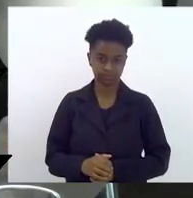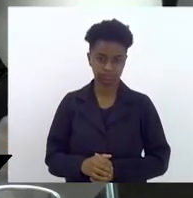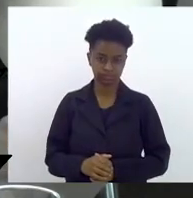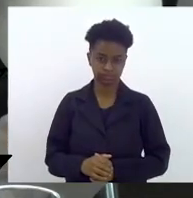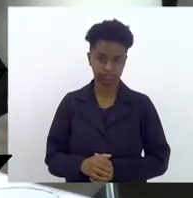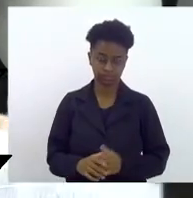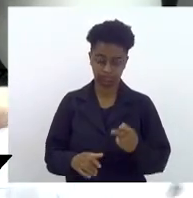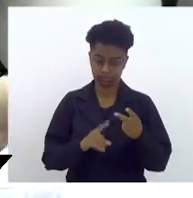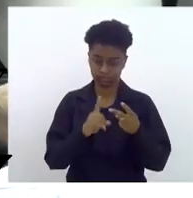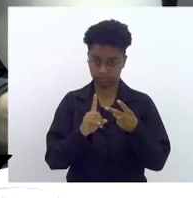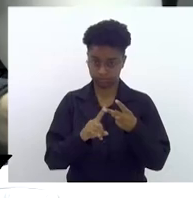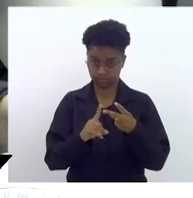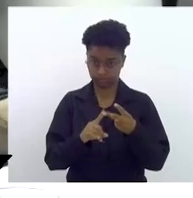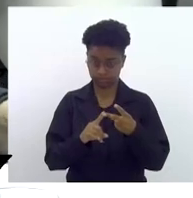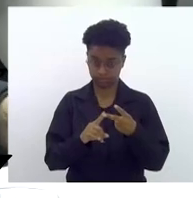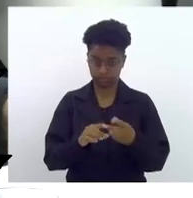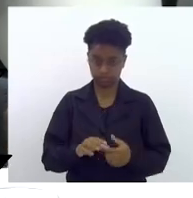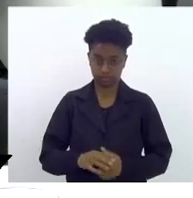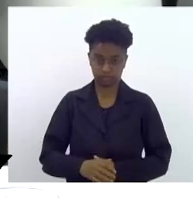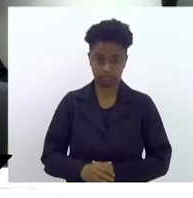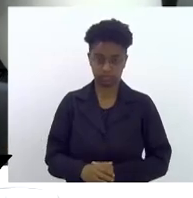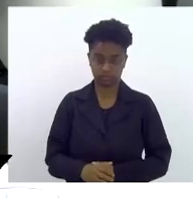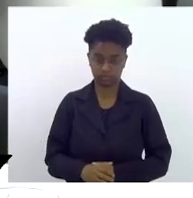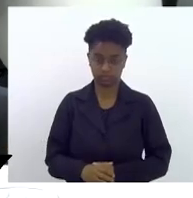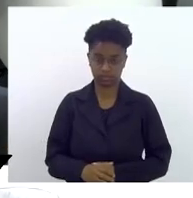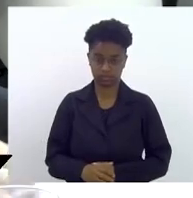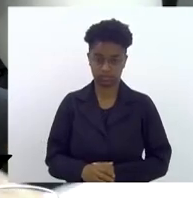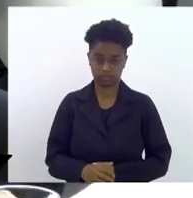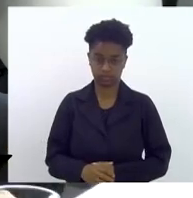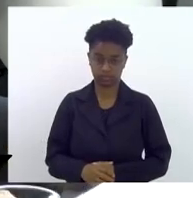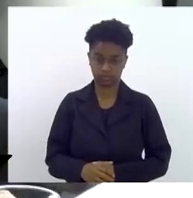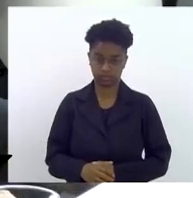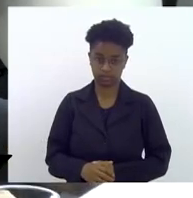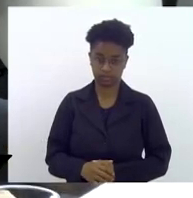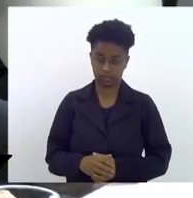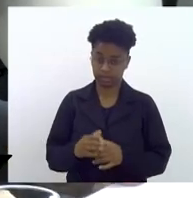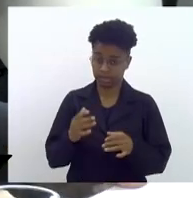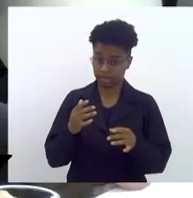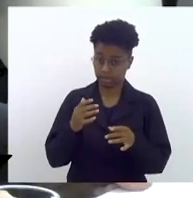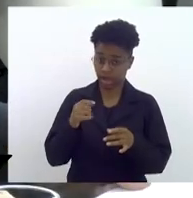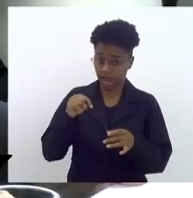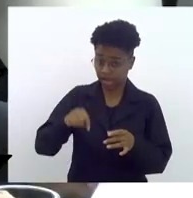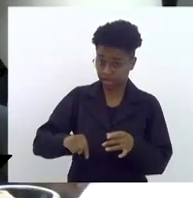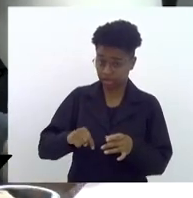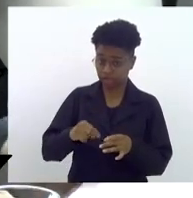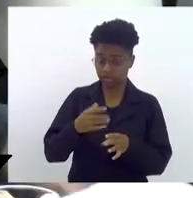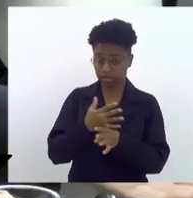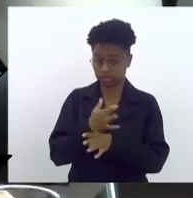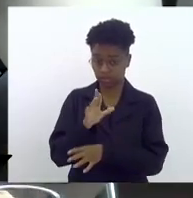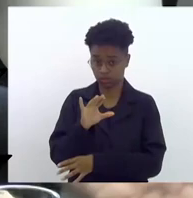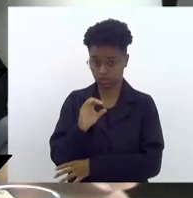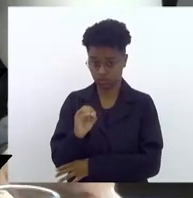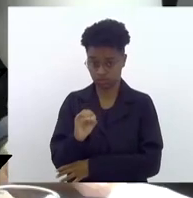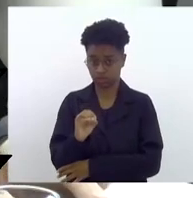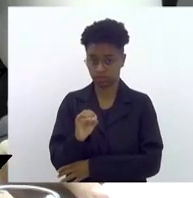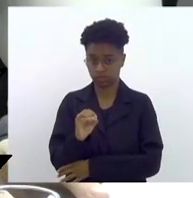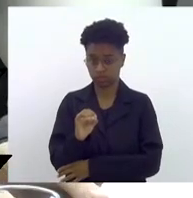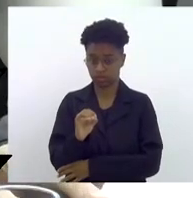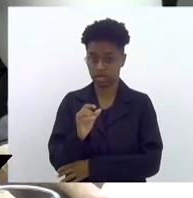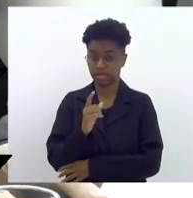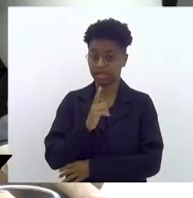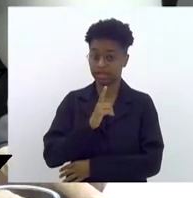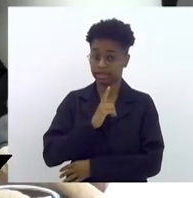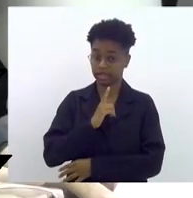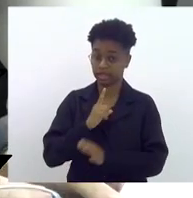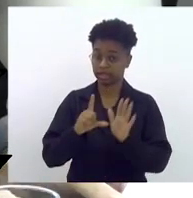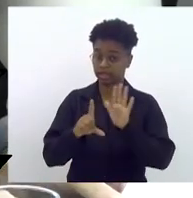de dois que no município do Rio de Janeiro existe